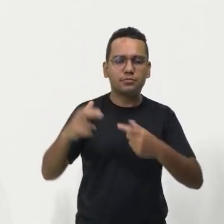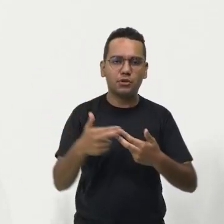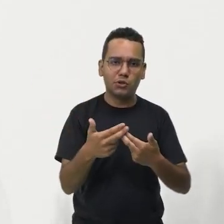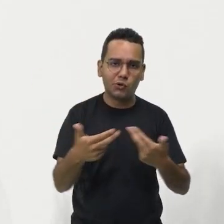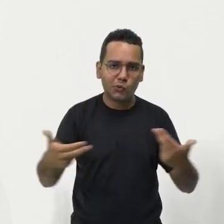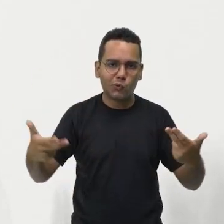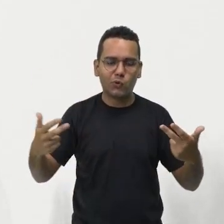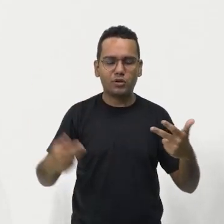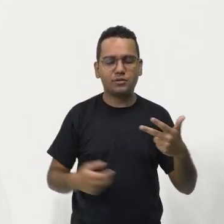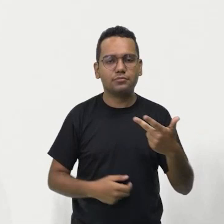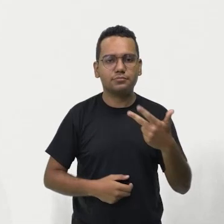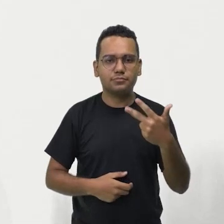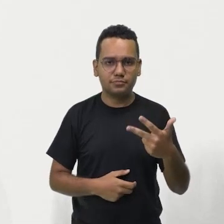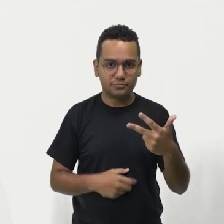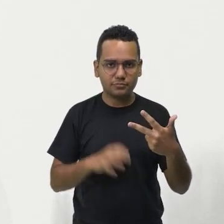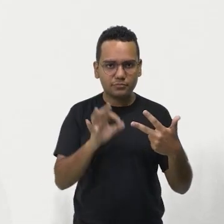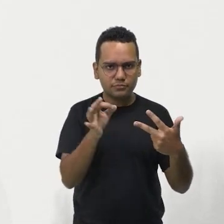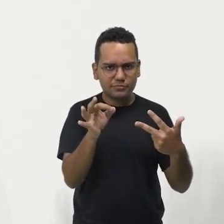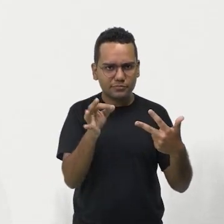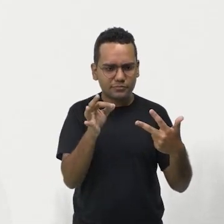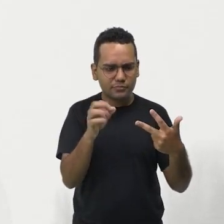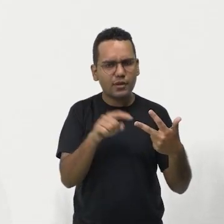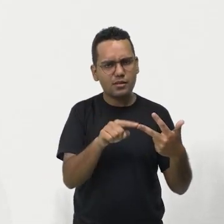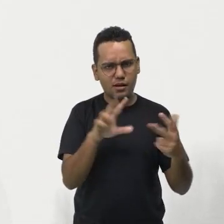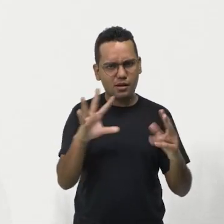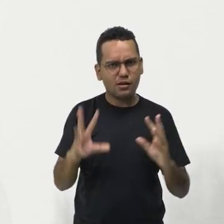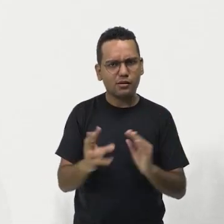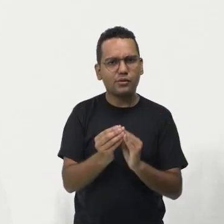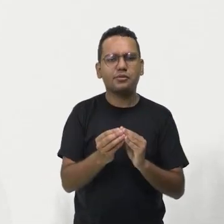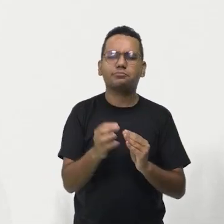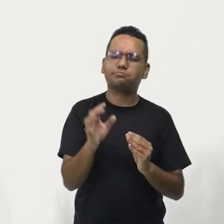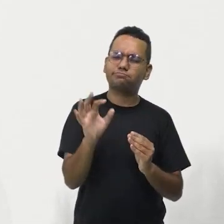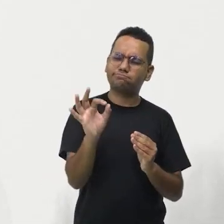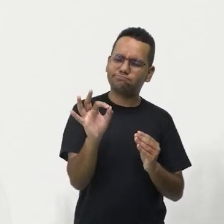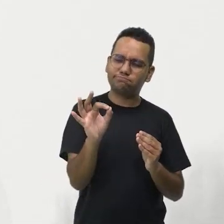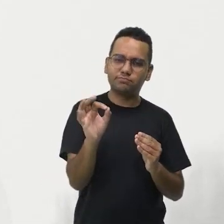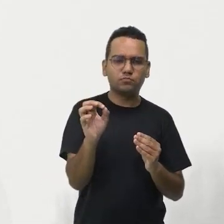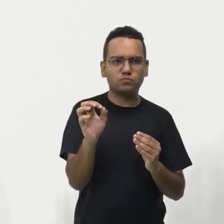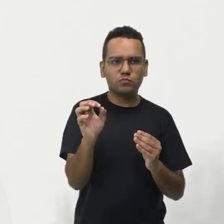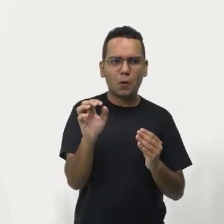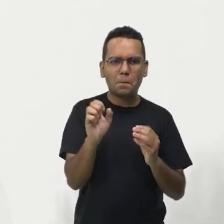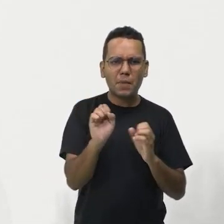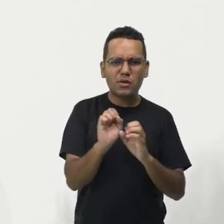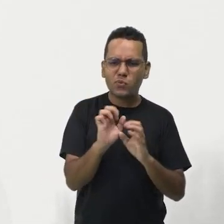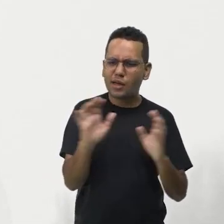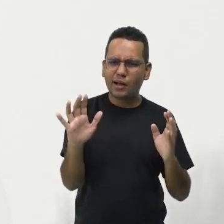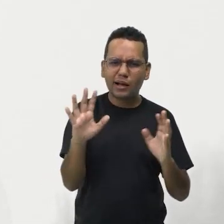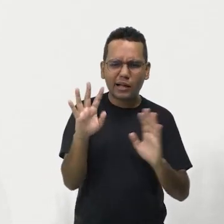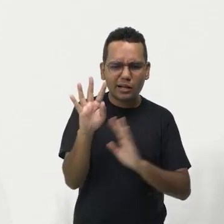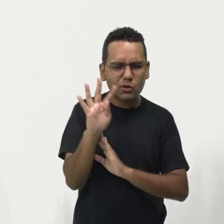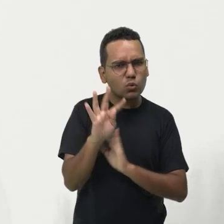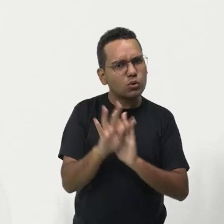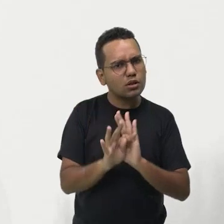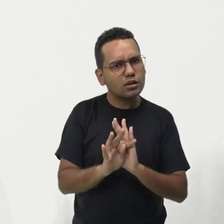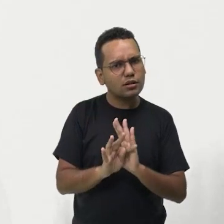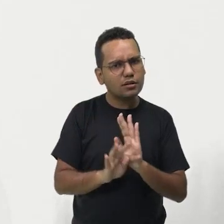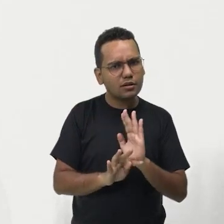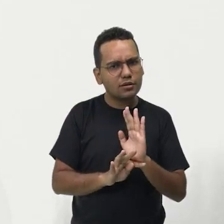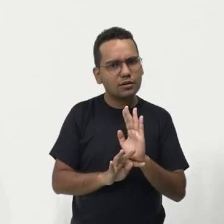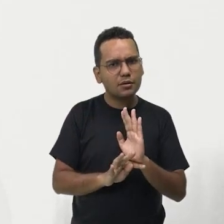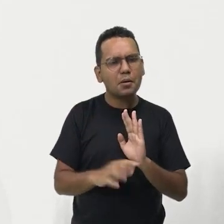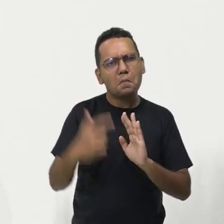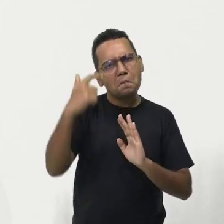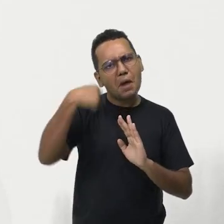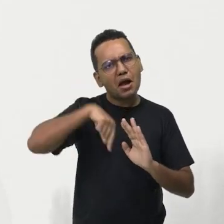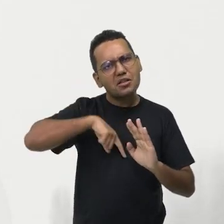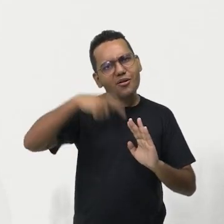de predadores, certo? Então, observem que esta informação ela não aparece de forma clara lá no nosso